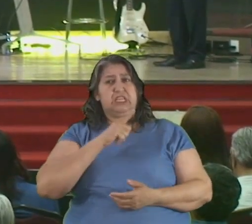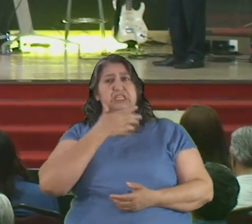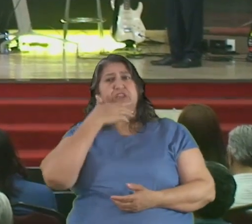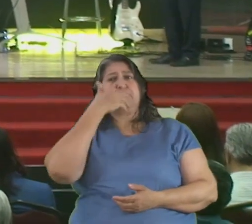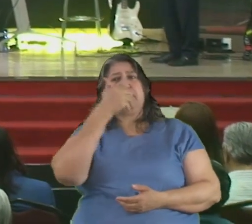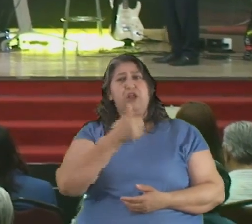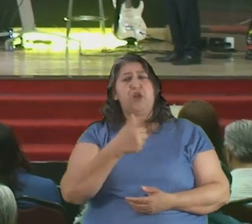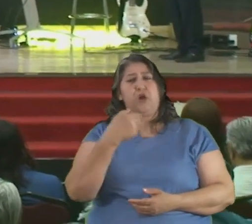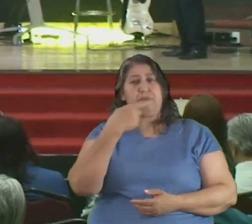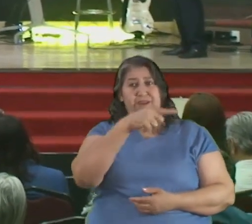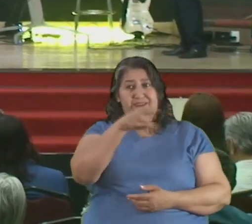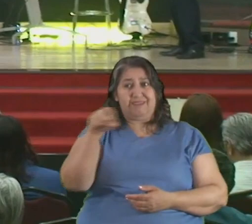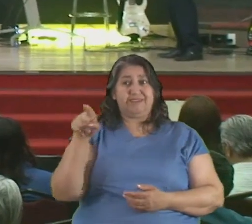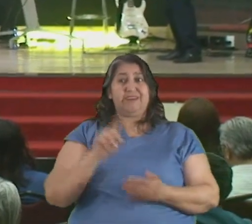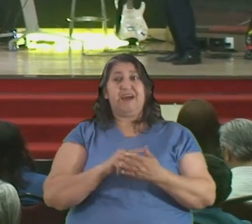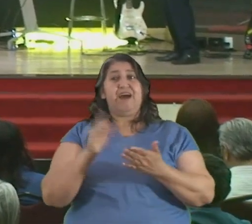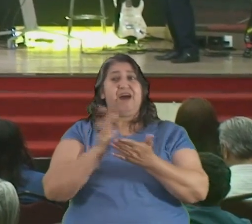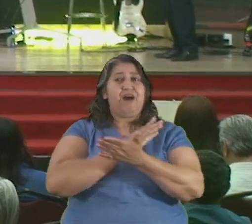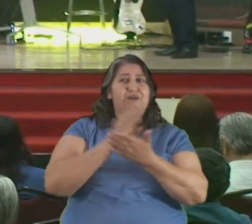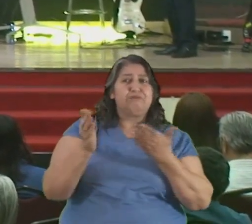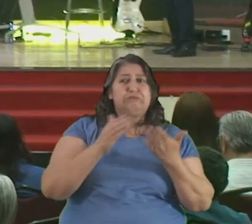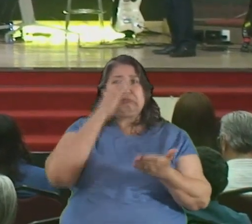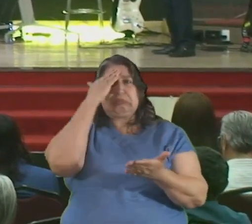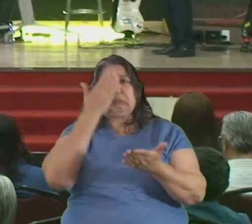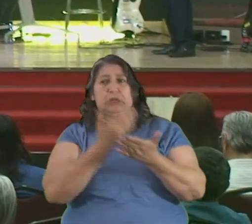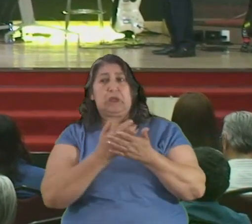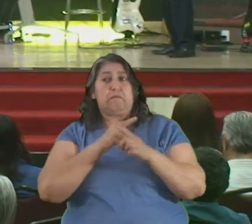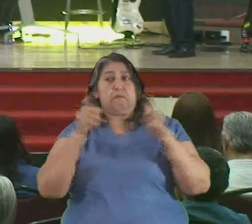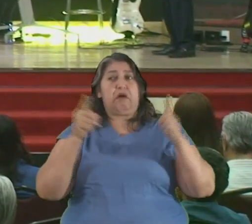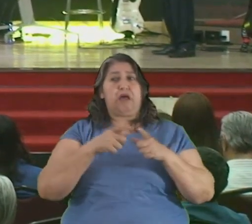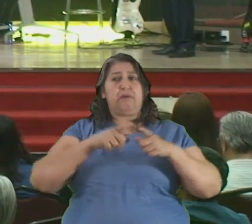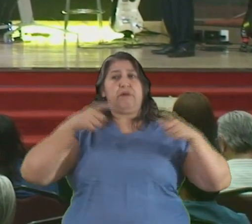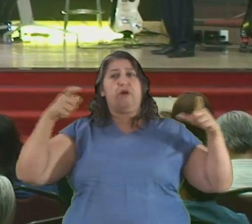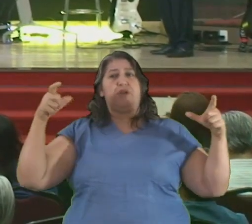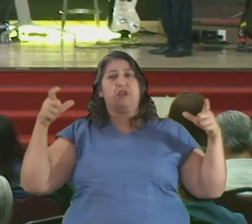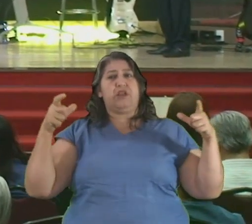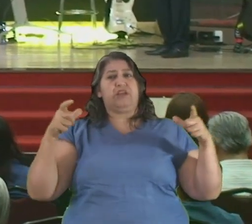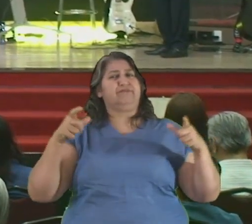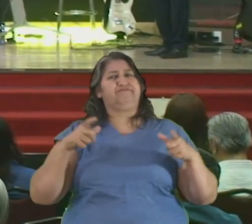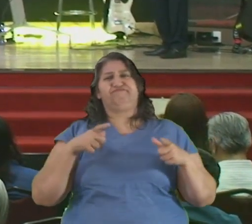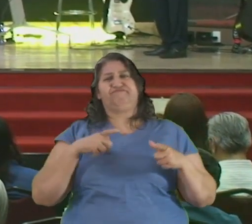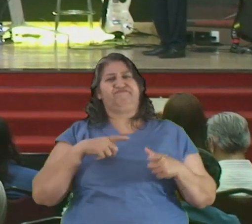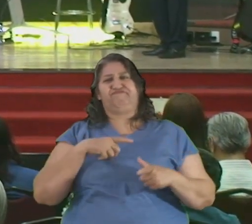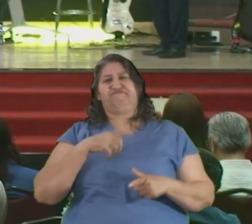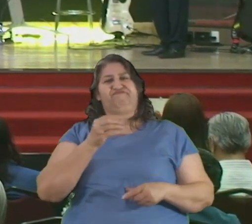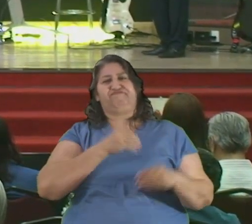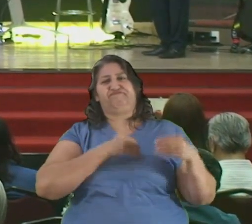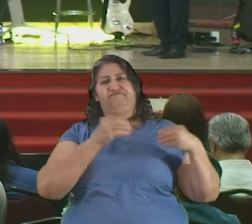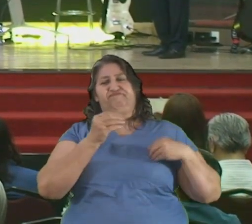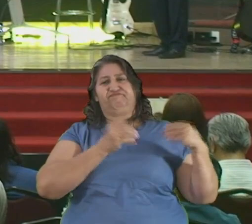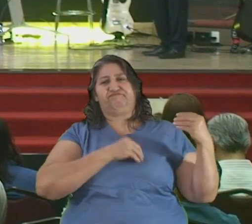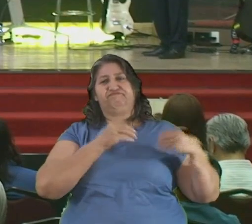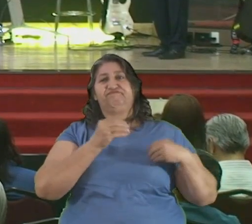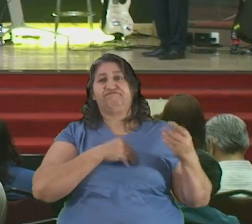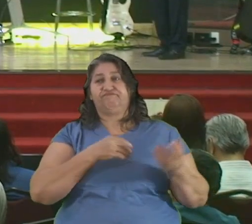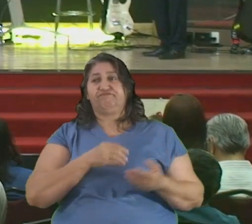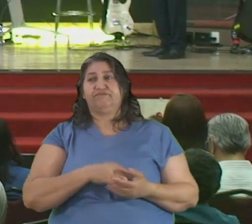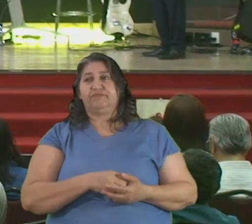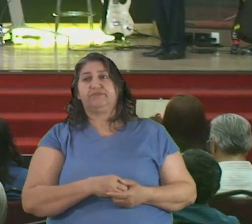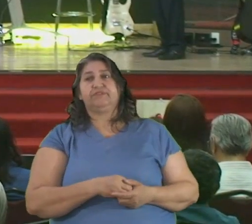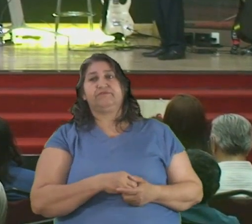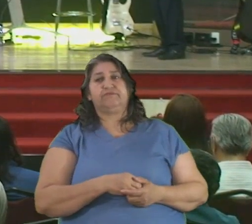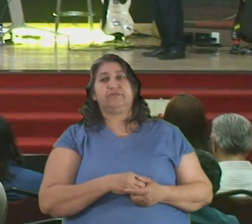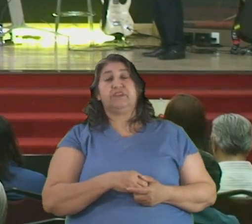para eles. Alguns deles creem, mas a maioria deles é iníqua. No caso, os iníquos somos